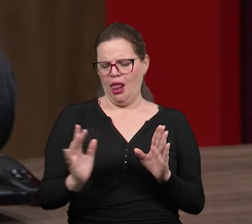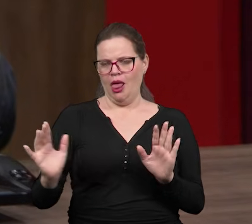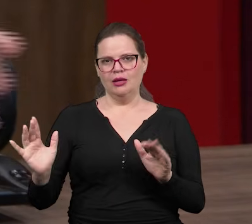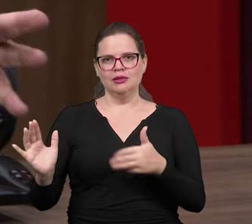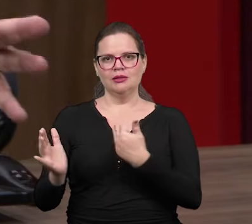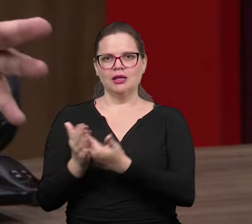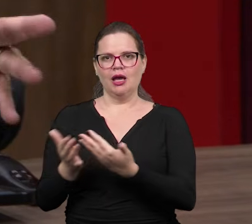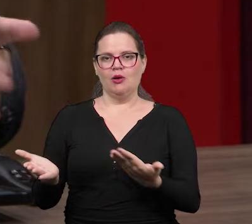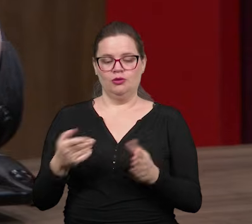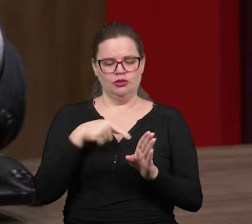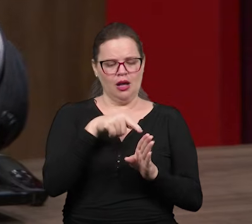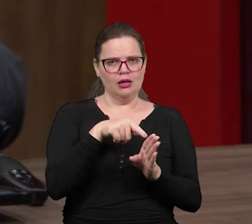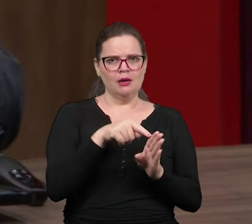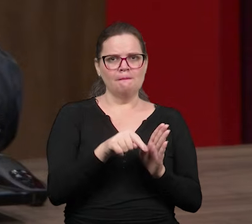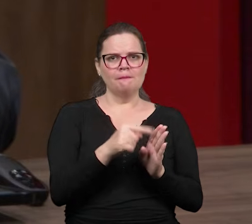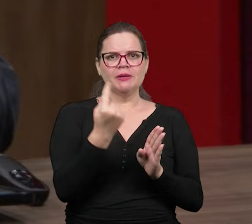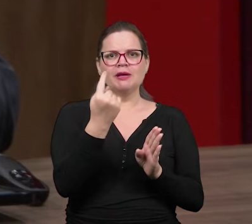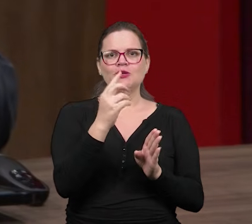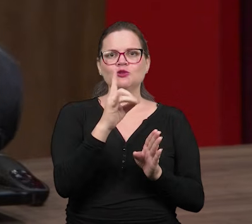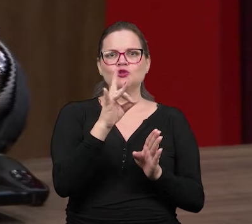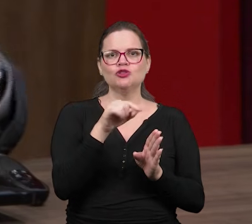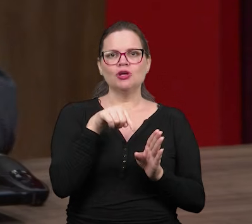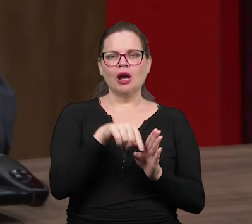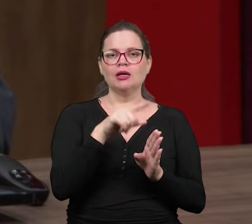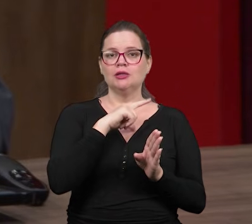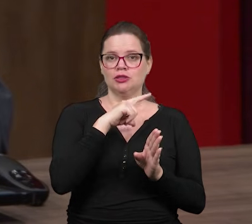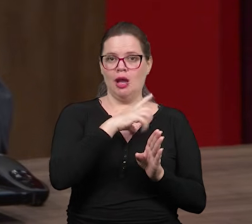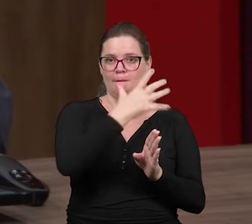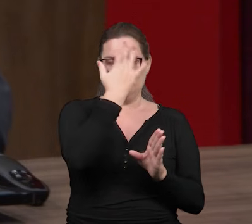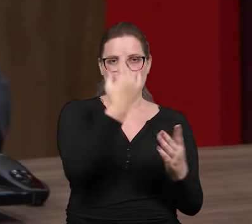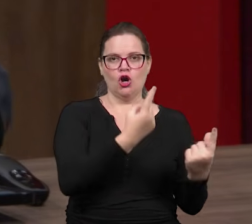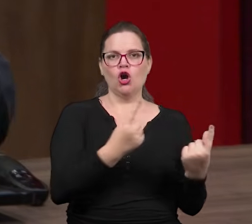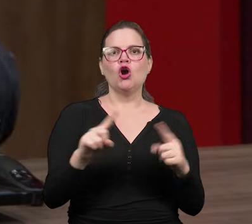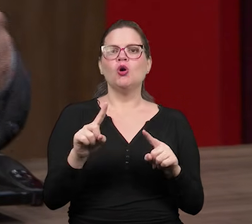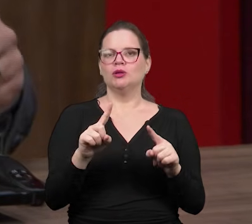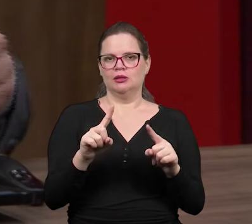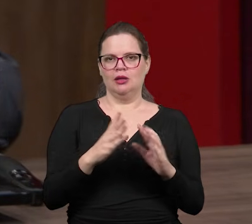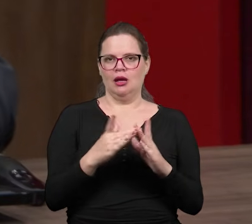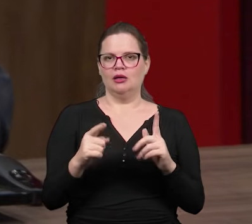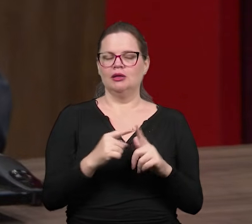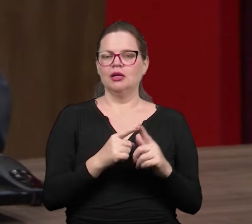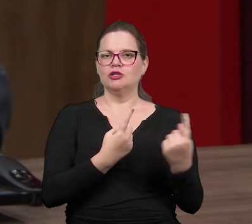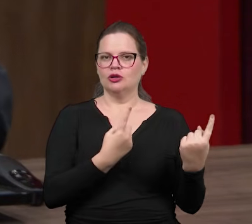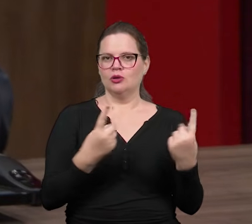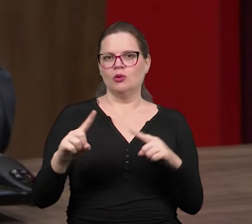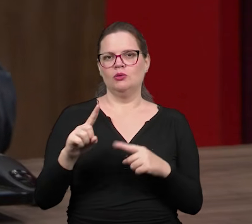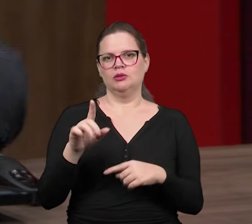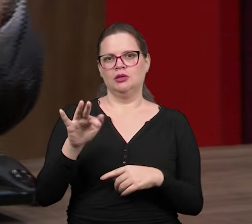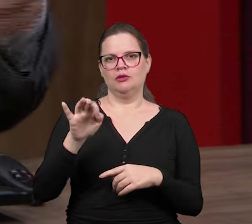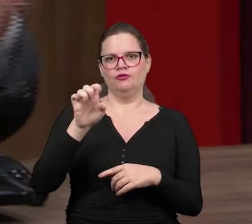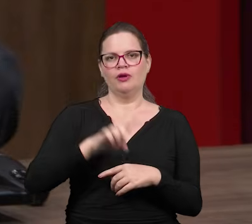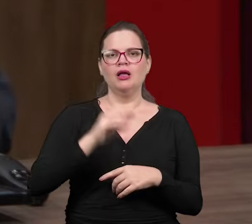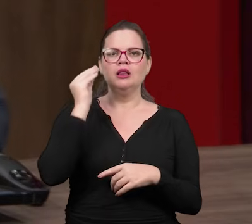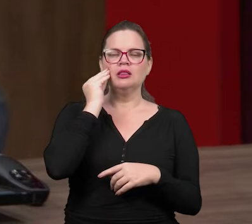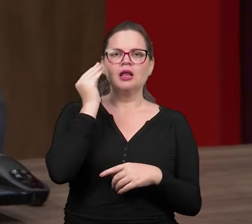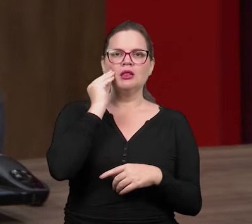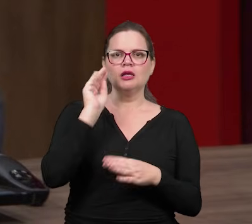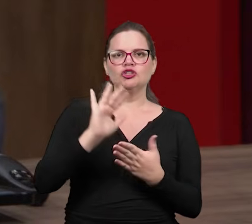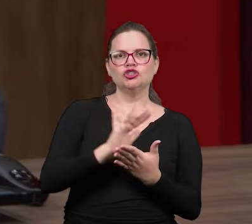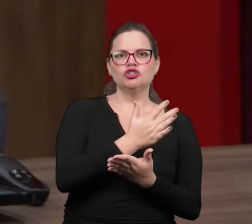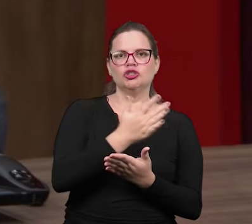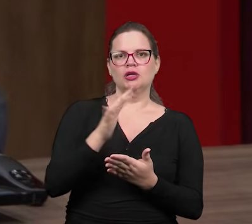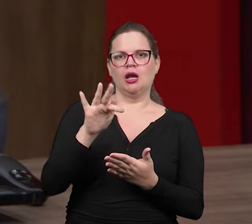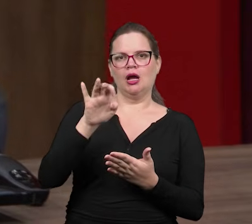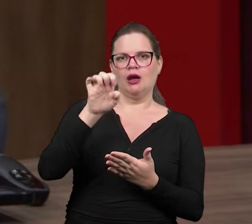os primeiros dias a fé já sofreu oposições e já sofreu algumas tentativas de substituição da fé